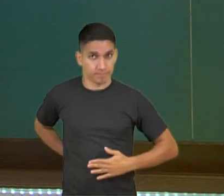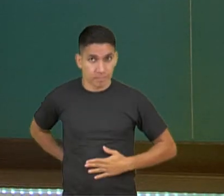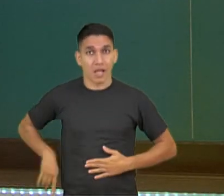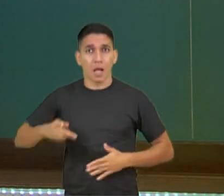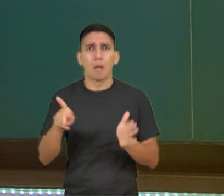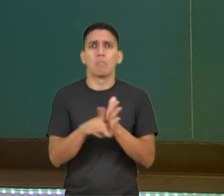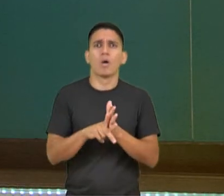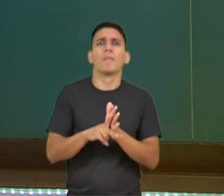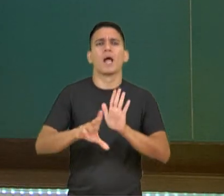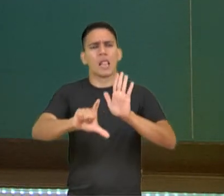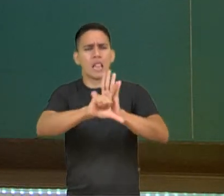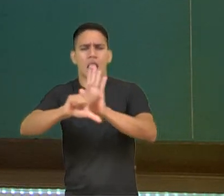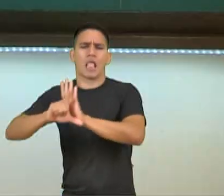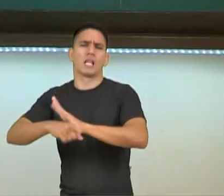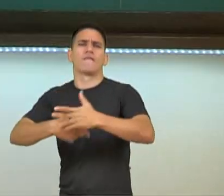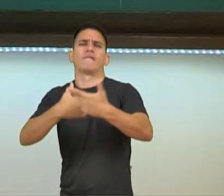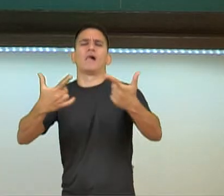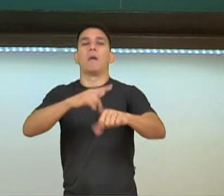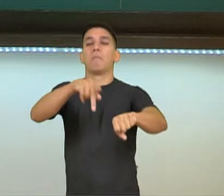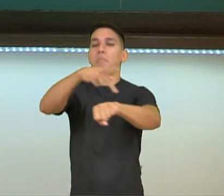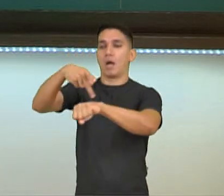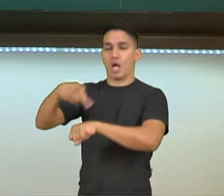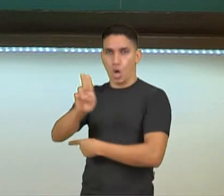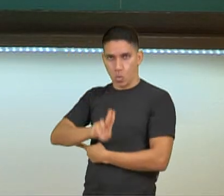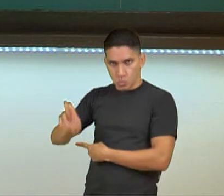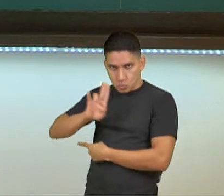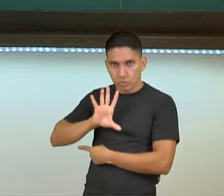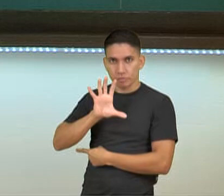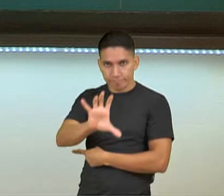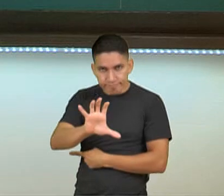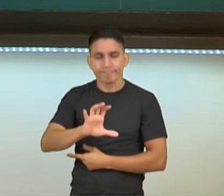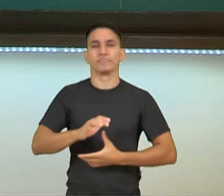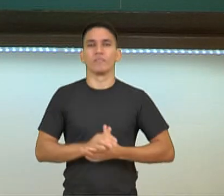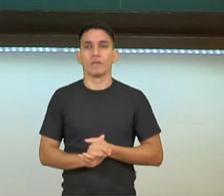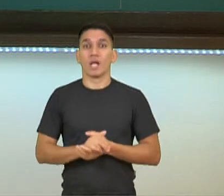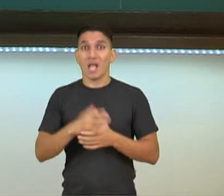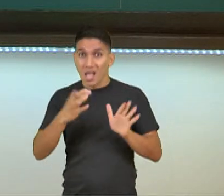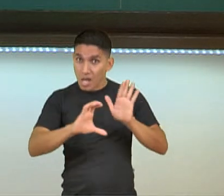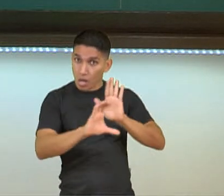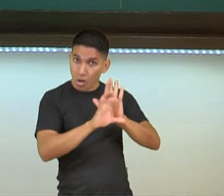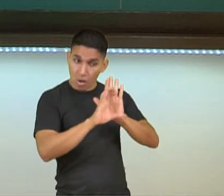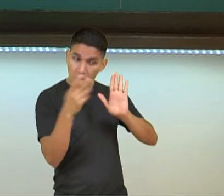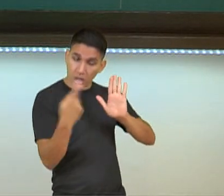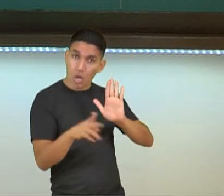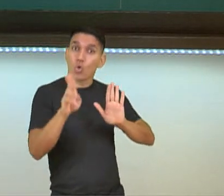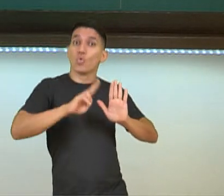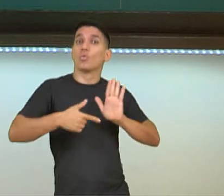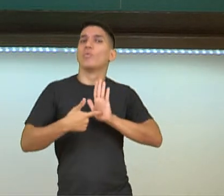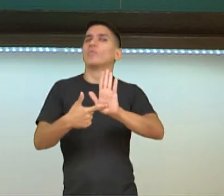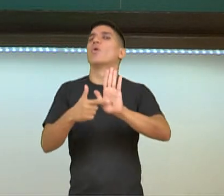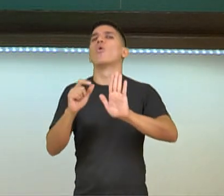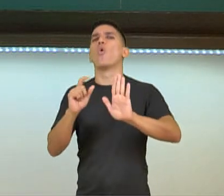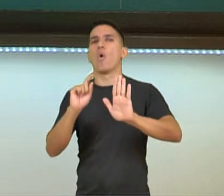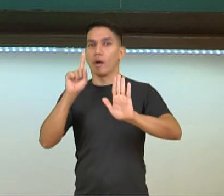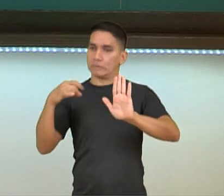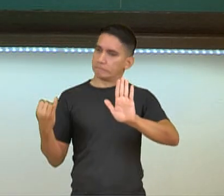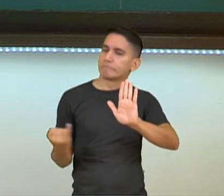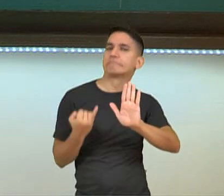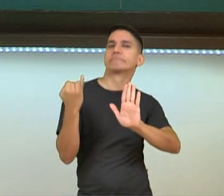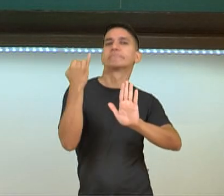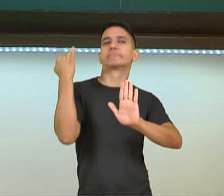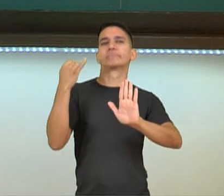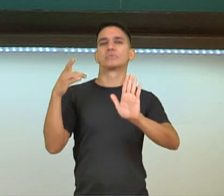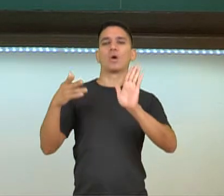ser utilizada em várias nações. Esse Código Napoleônico, ele vai mostrar um lado muito importante